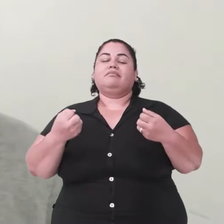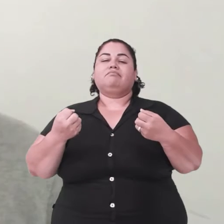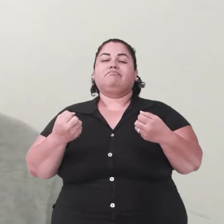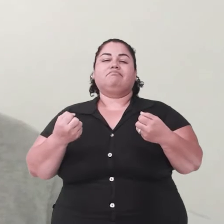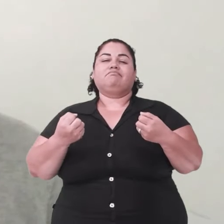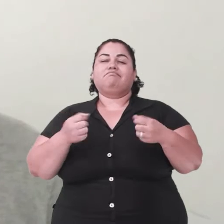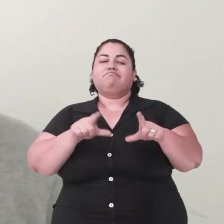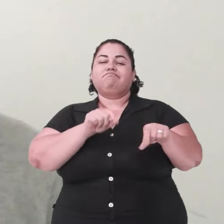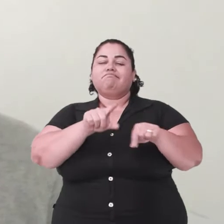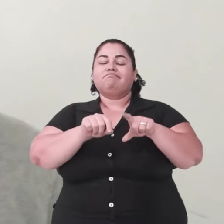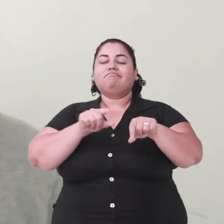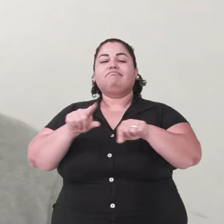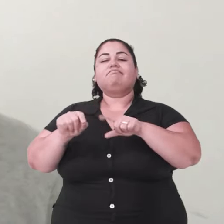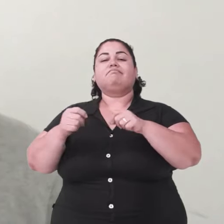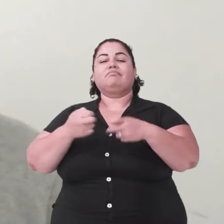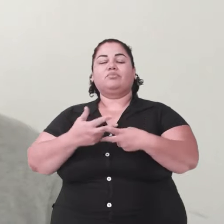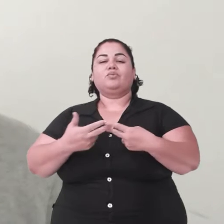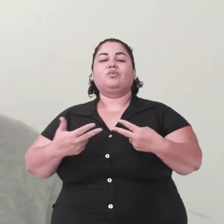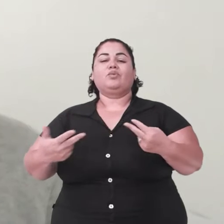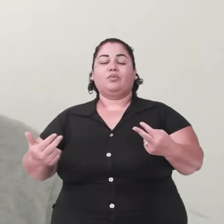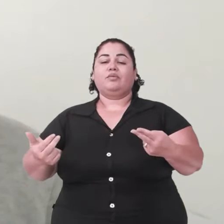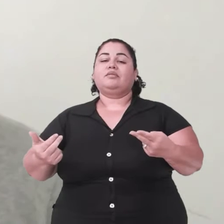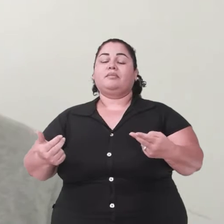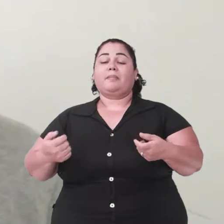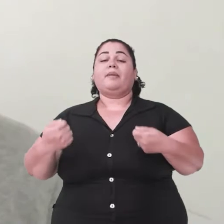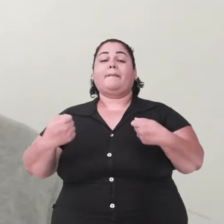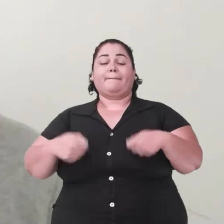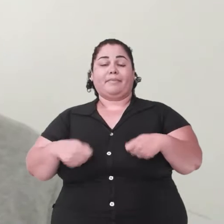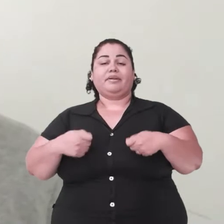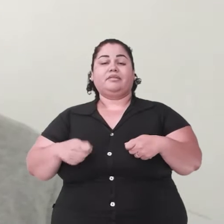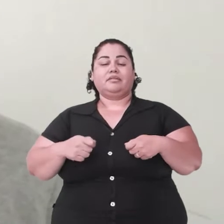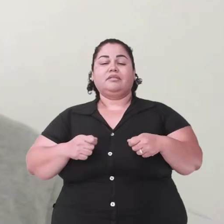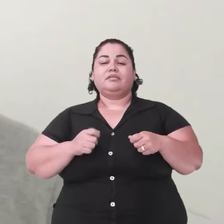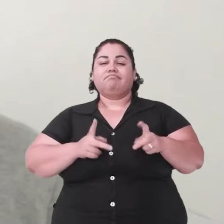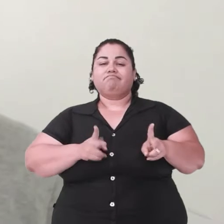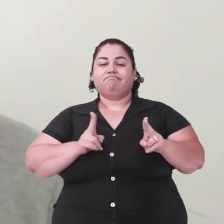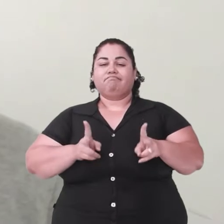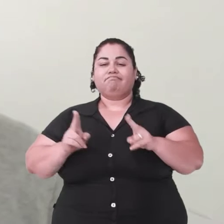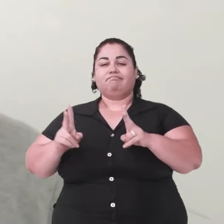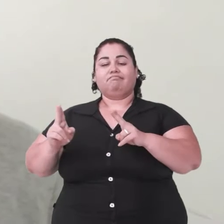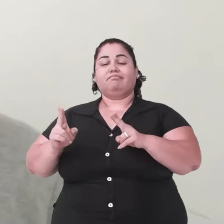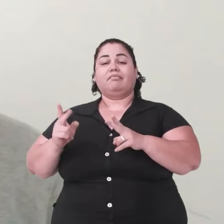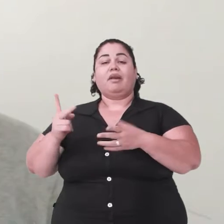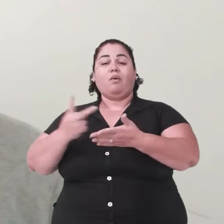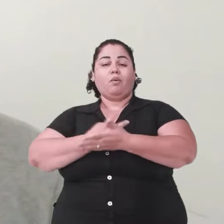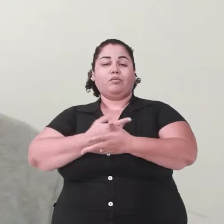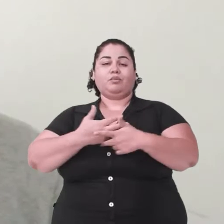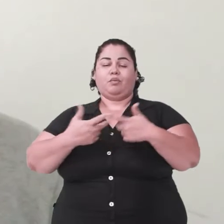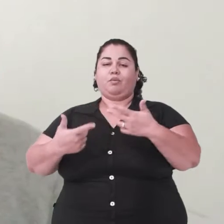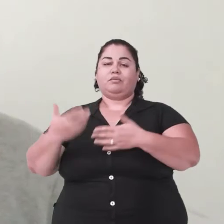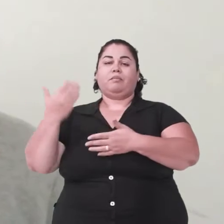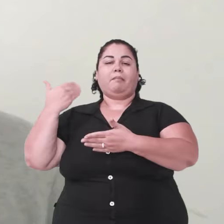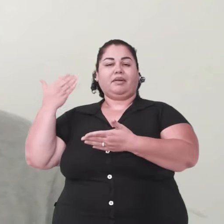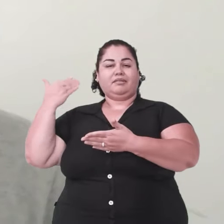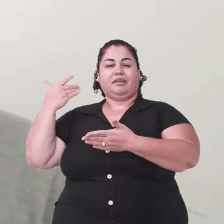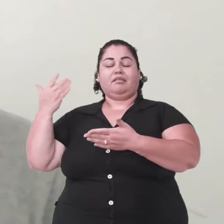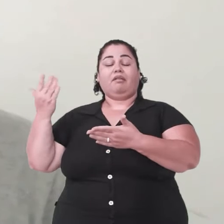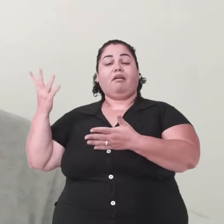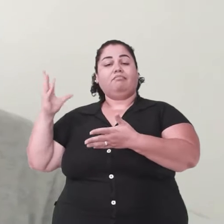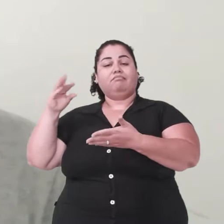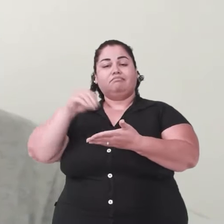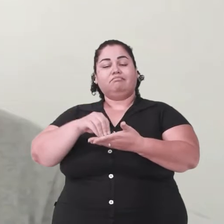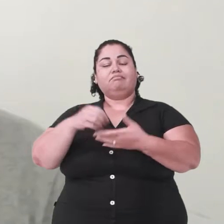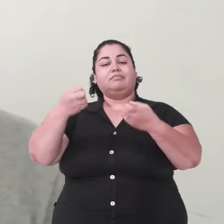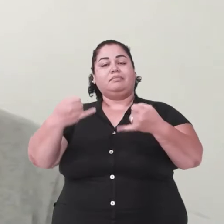uma seleção, a gente precisa fazer um recorte no passado, né, para contar